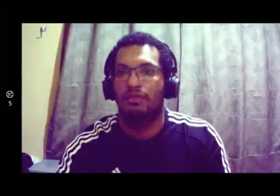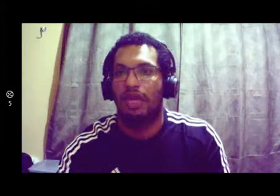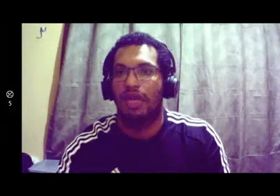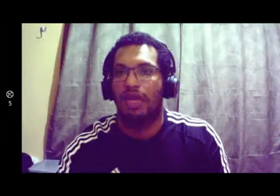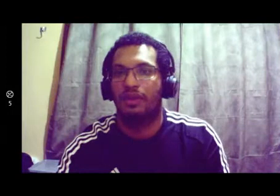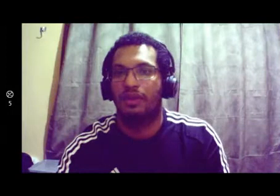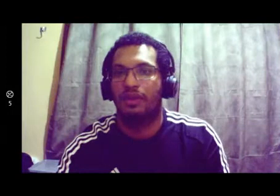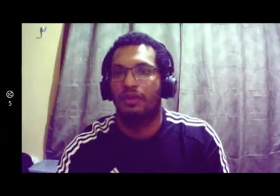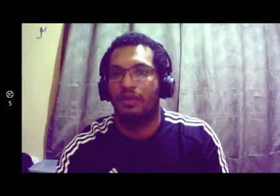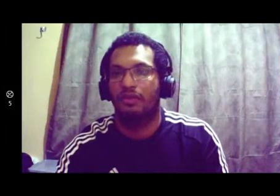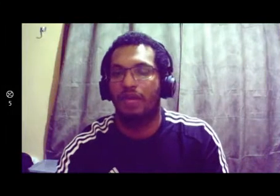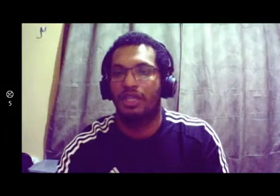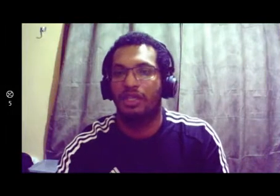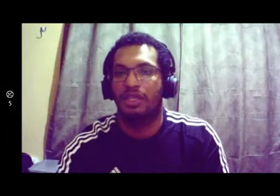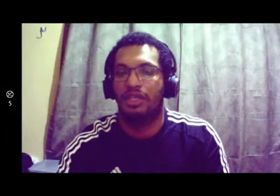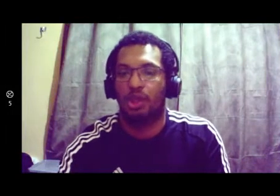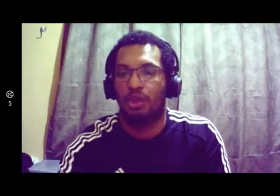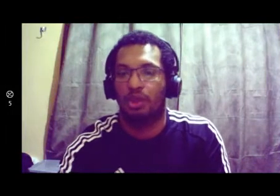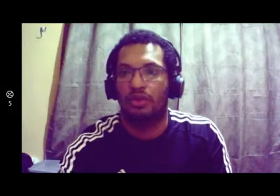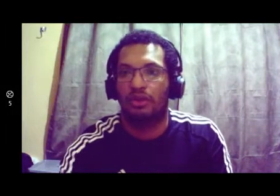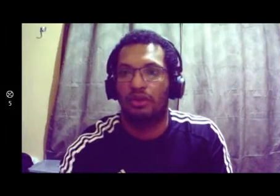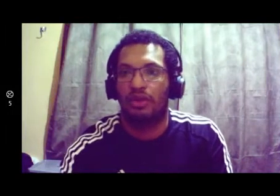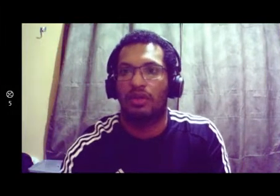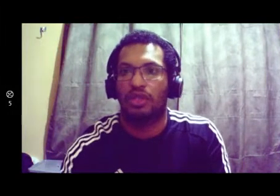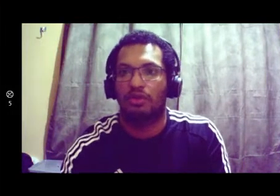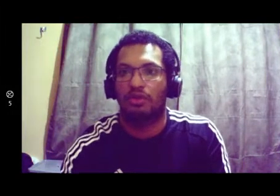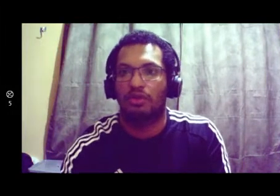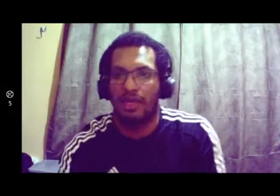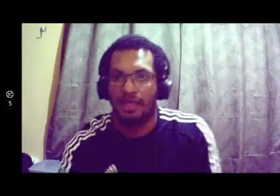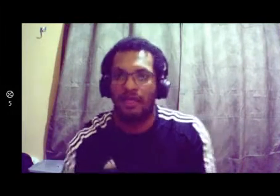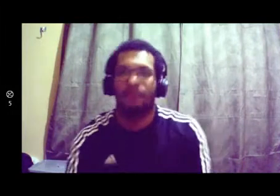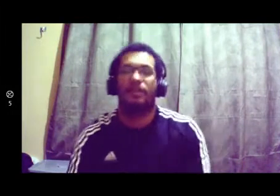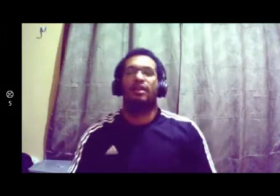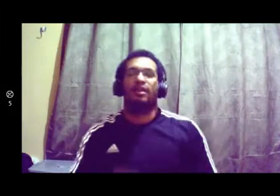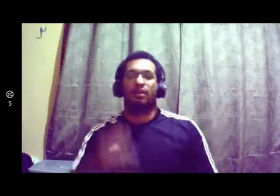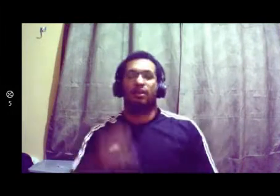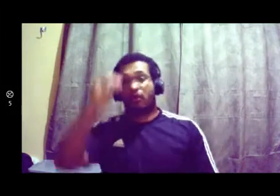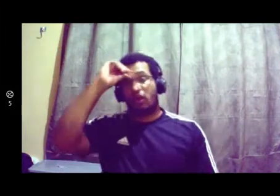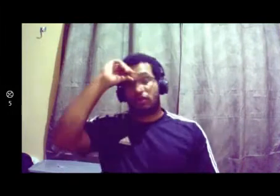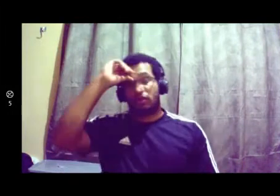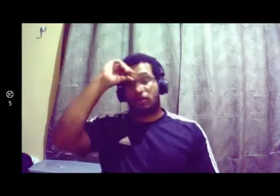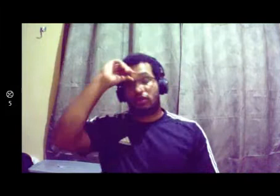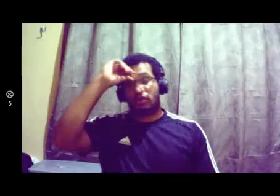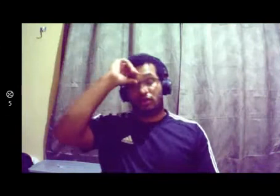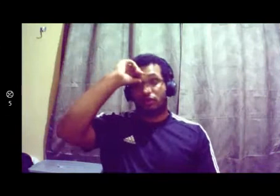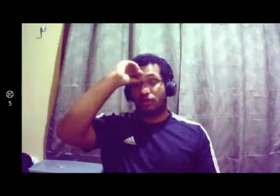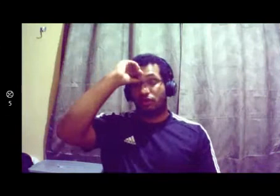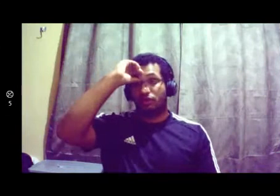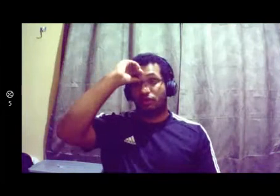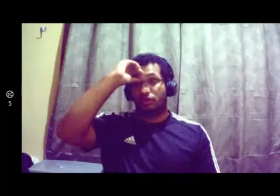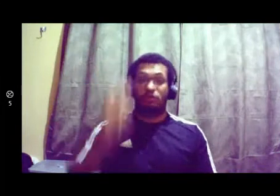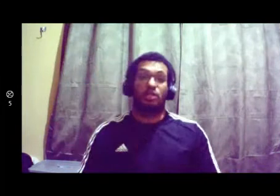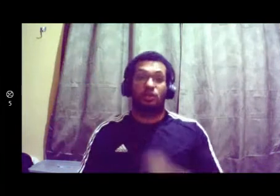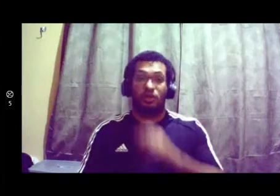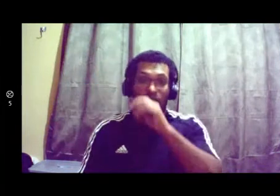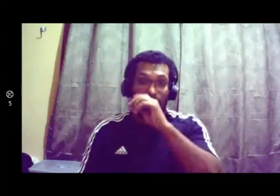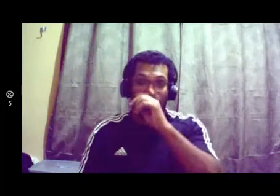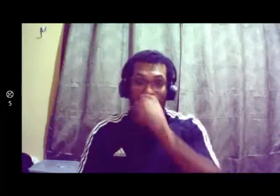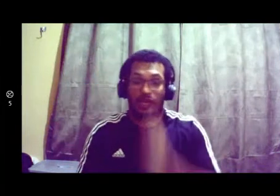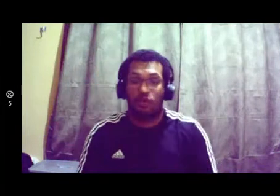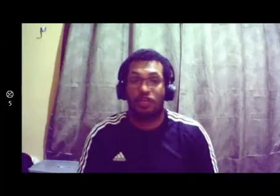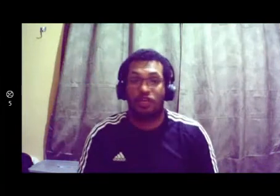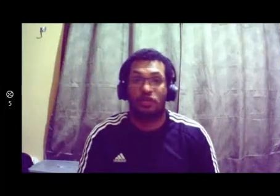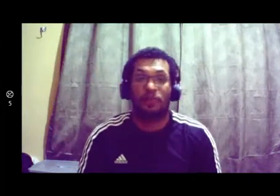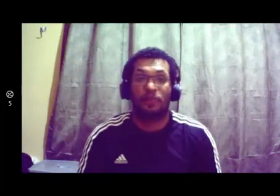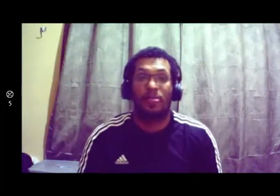Mês de maio. O mês de junho é o que eu acho mais bacaninha. Eu gosto do sinal do mês de junho, que eu acho